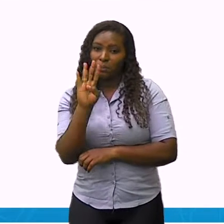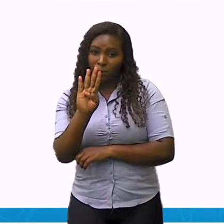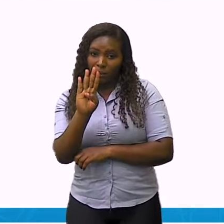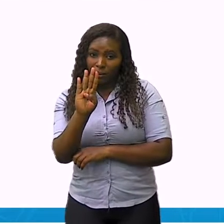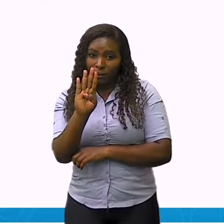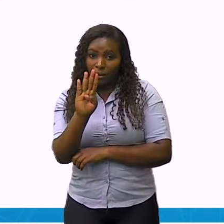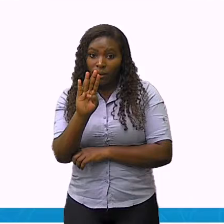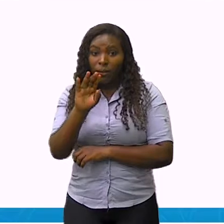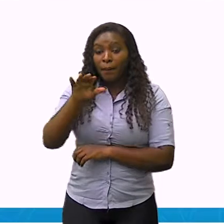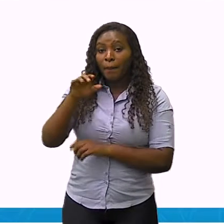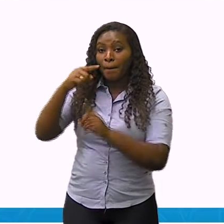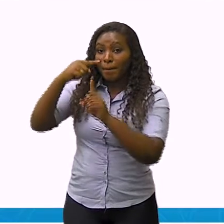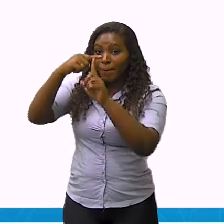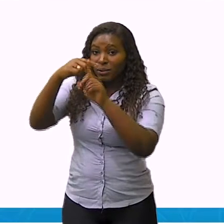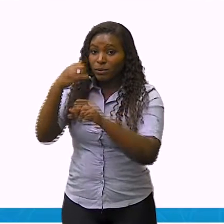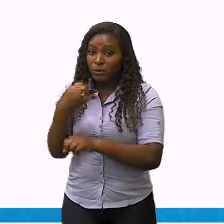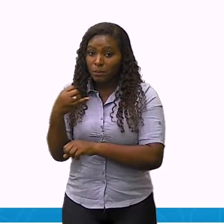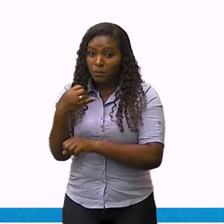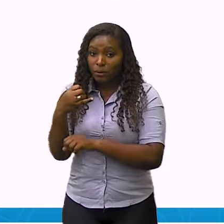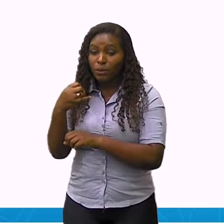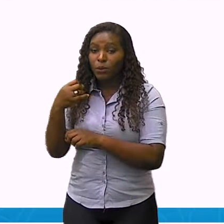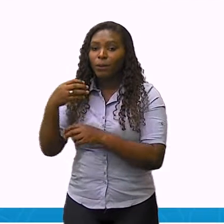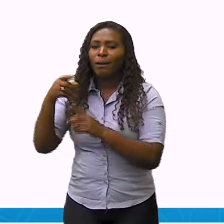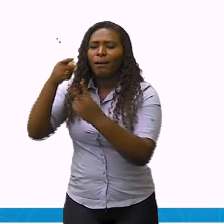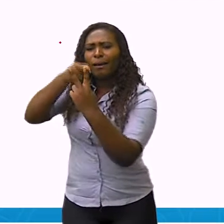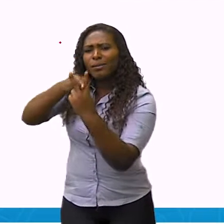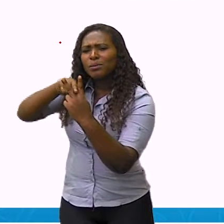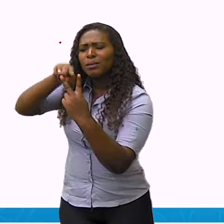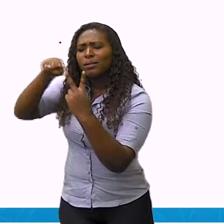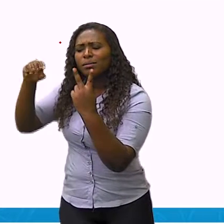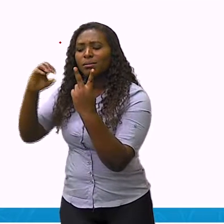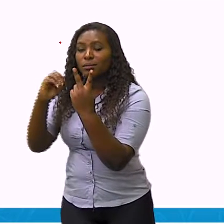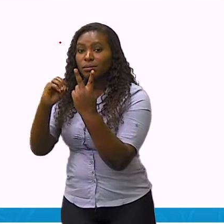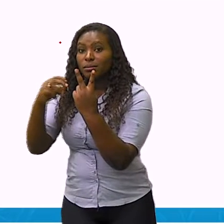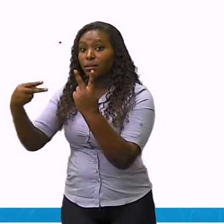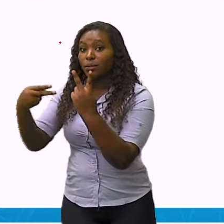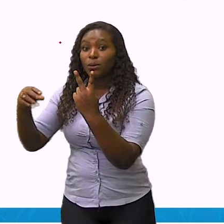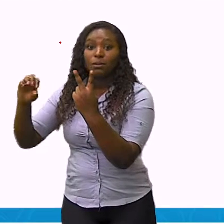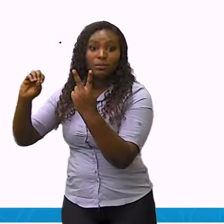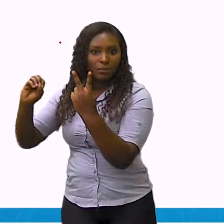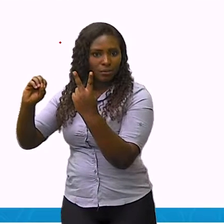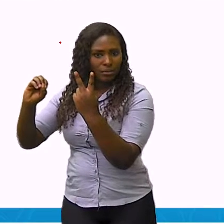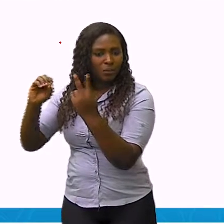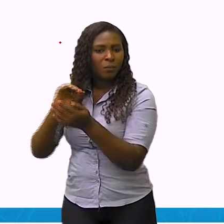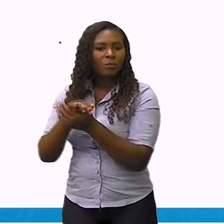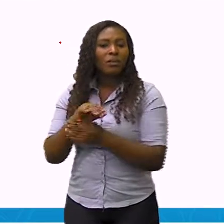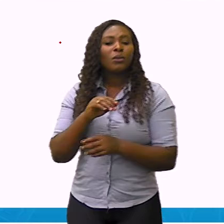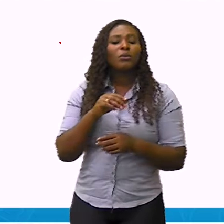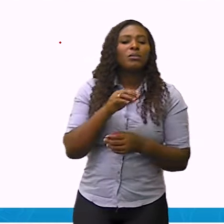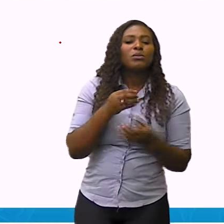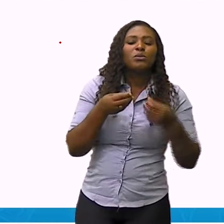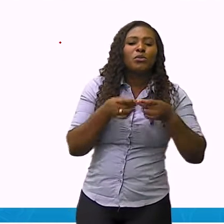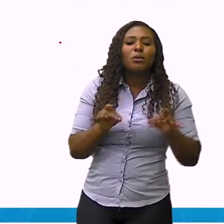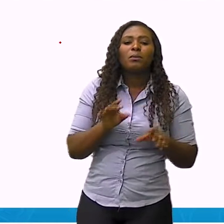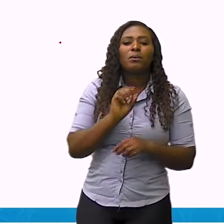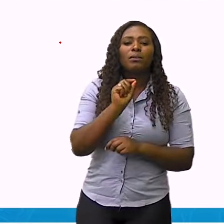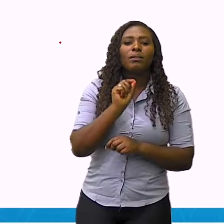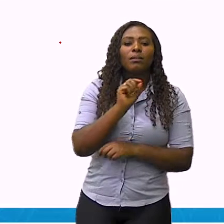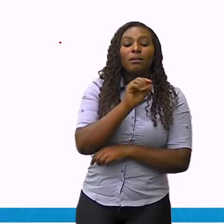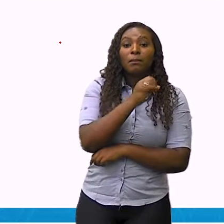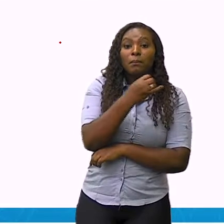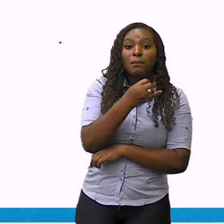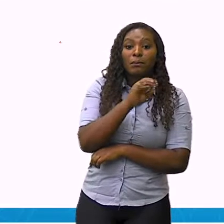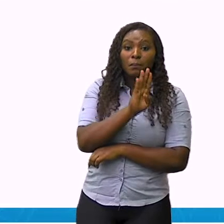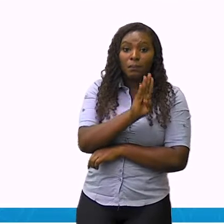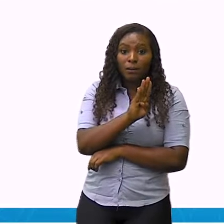vamos lá. São 3 tipos de análise que nós vamos estudar. Primeiro, lembra do discriminante?